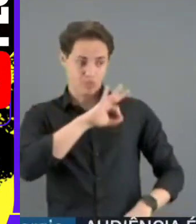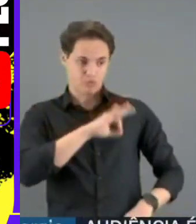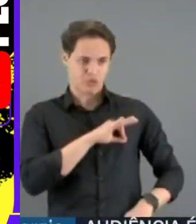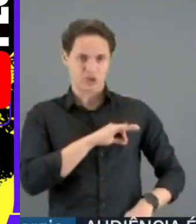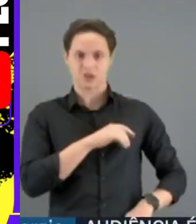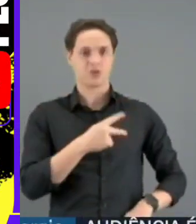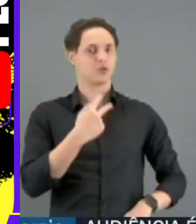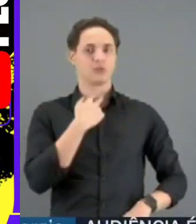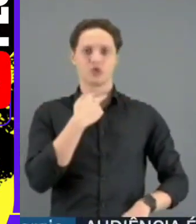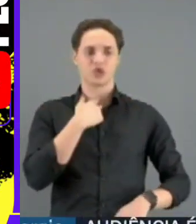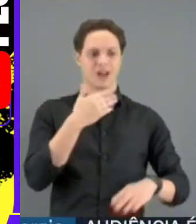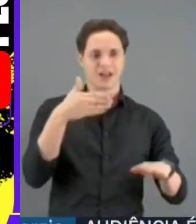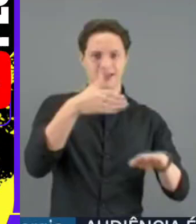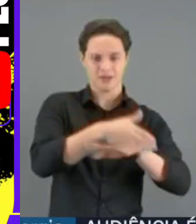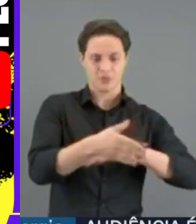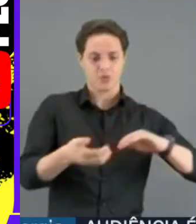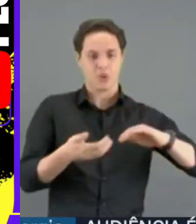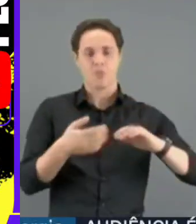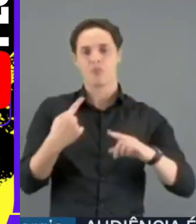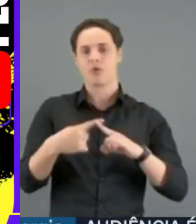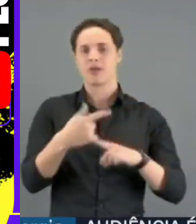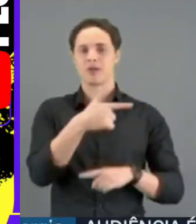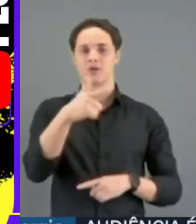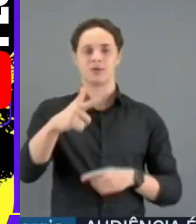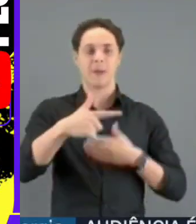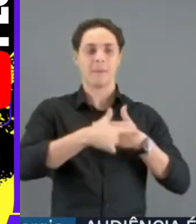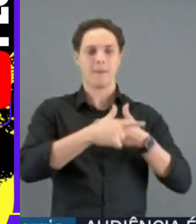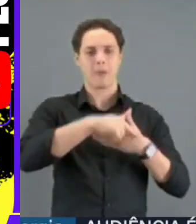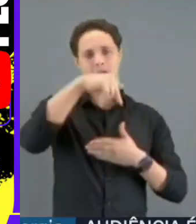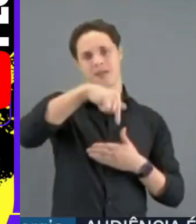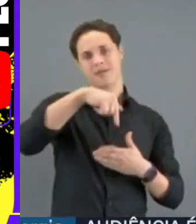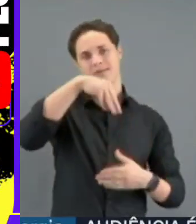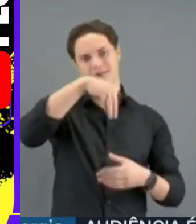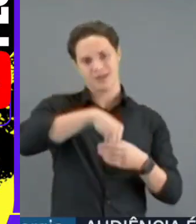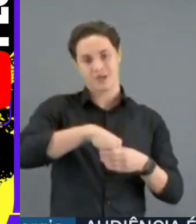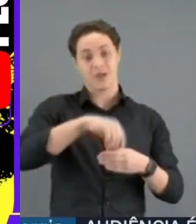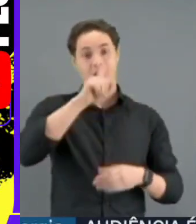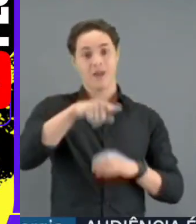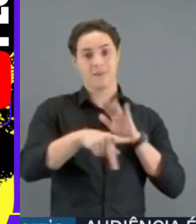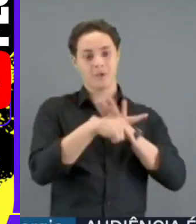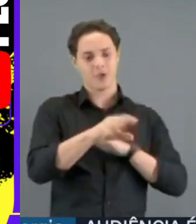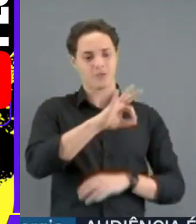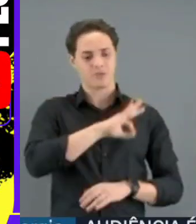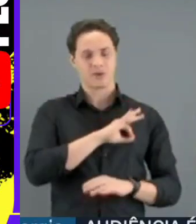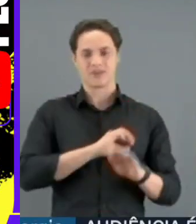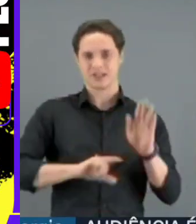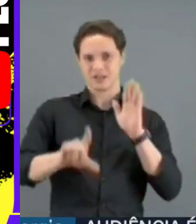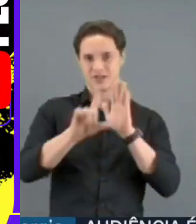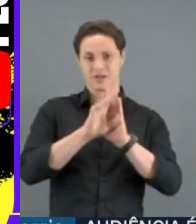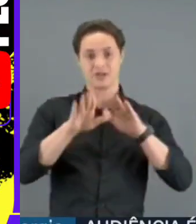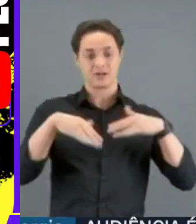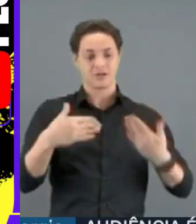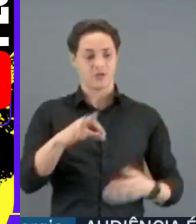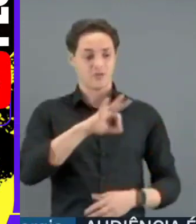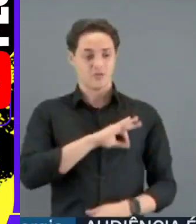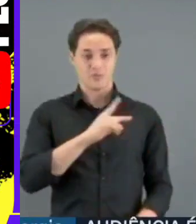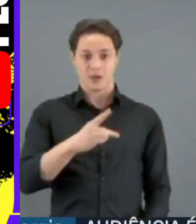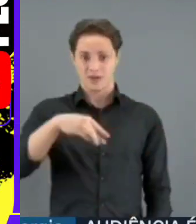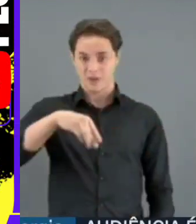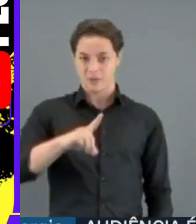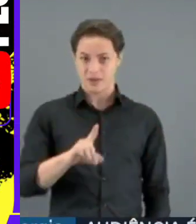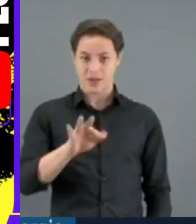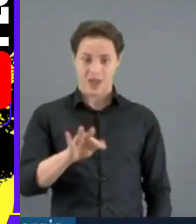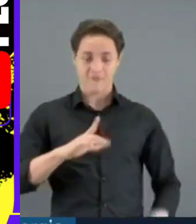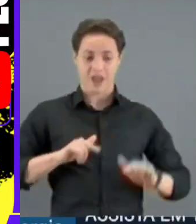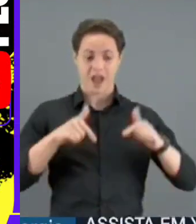no Congresso, pois nós não temos jurisdição aqui dentro. A jurisdição aqui é da Polícia Legislativa. Então, a Polícia Militar ela age dos limites